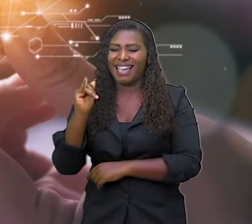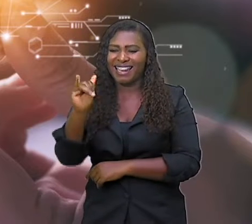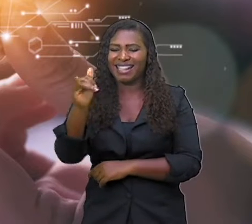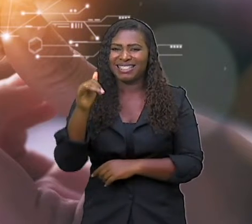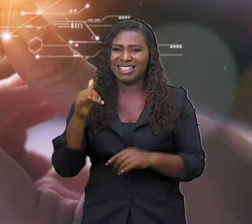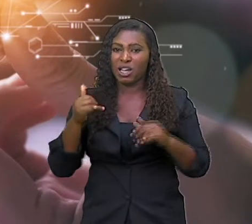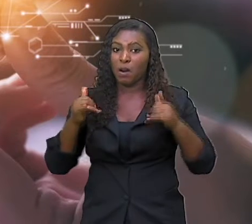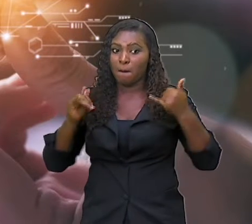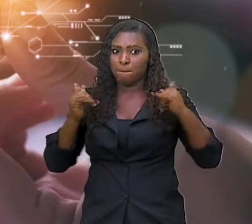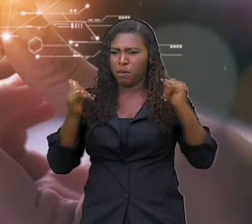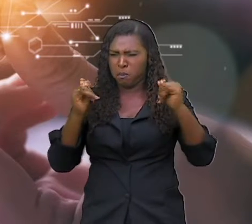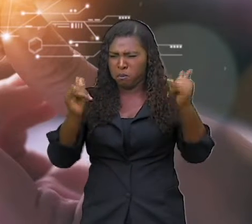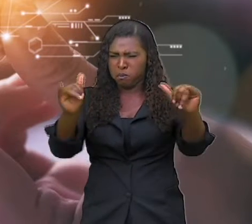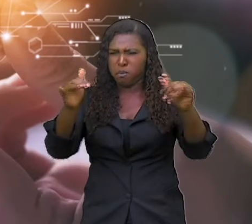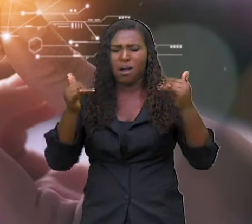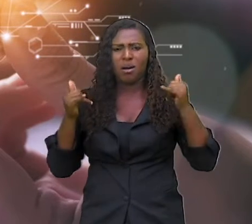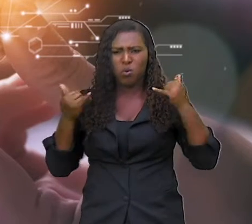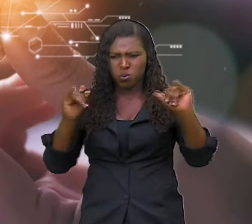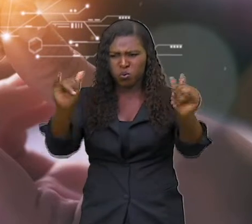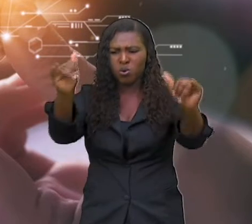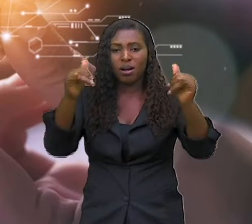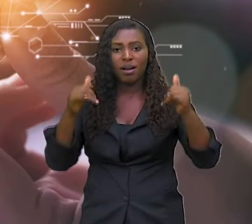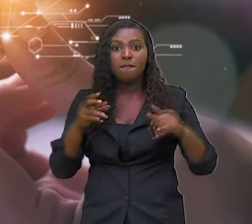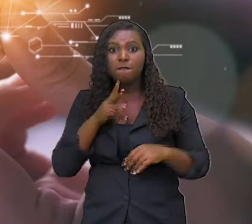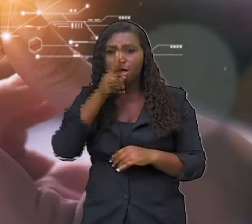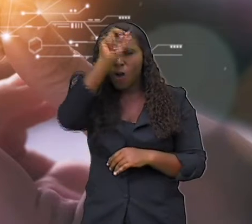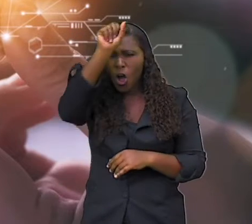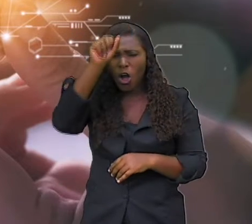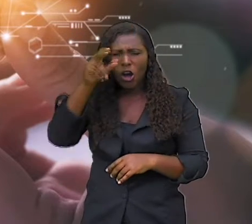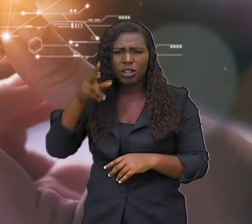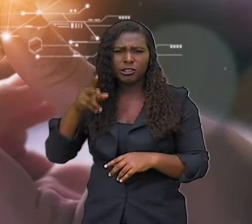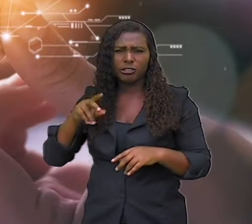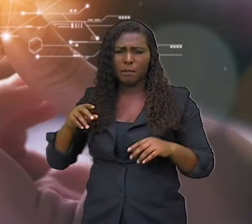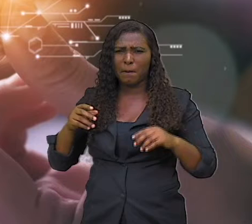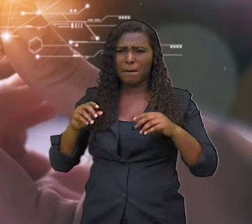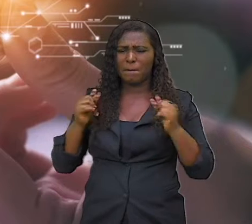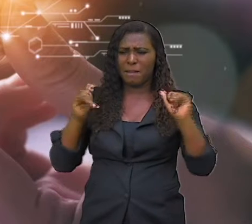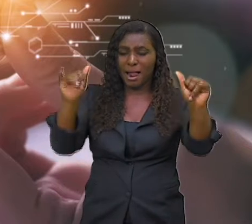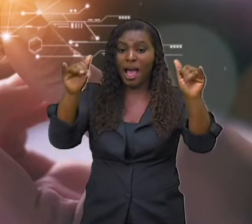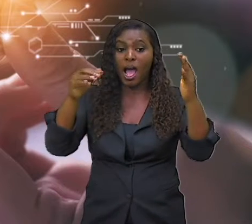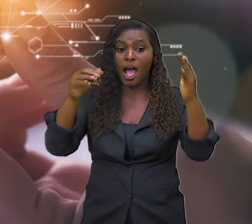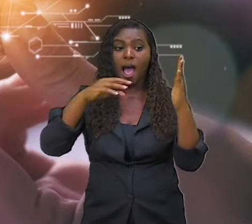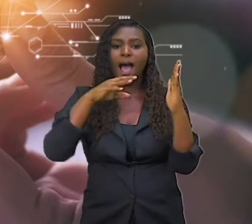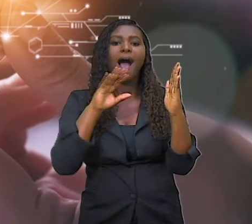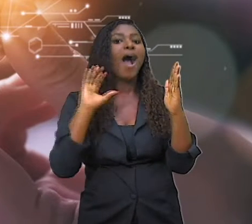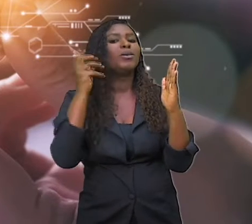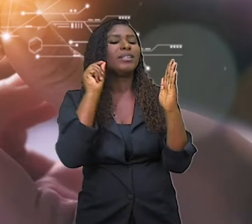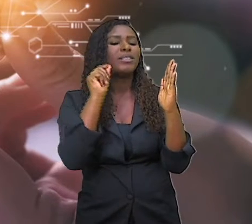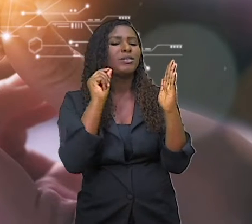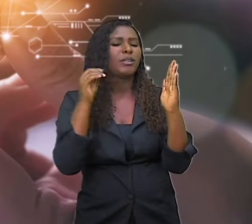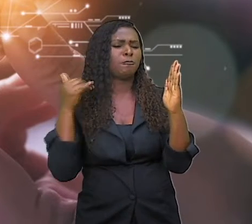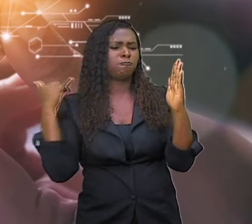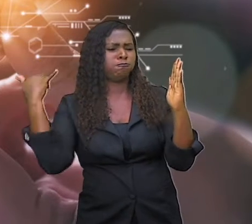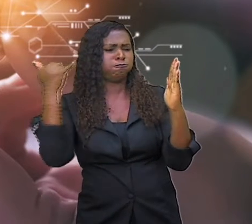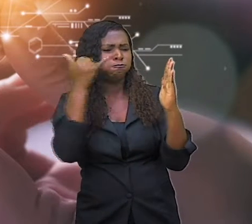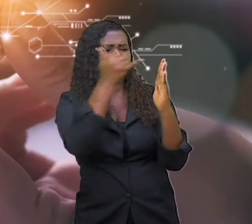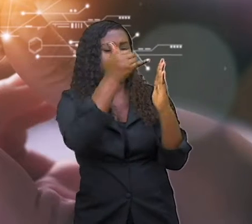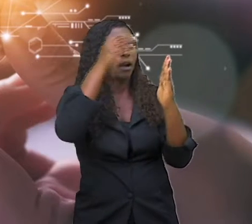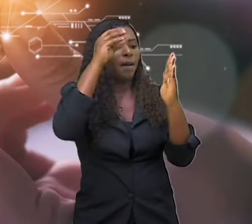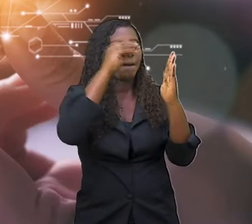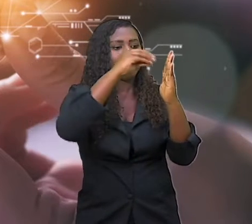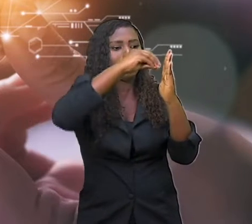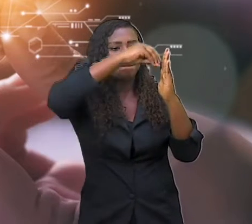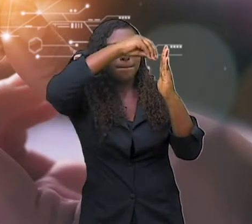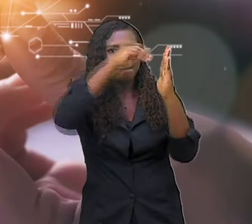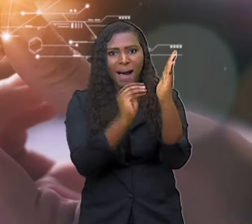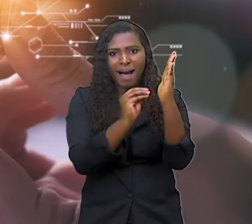ele se desarma, ele desliga automático e interrompe então a